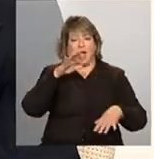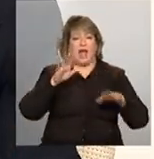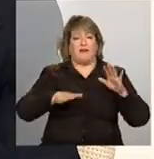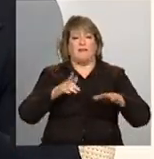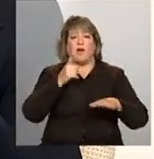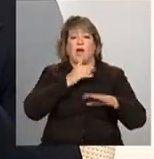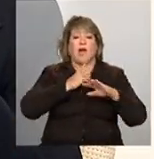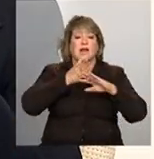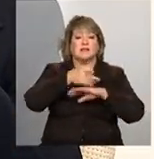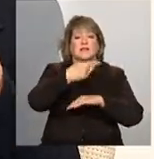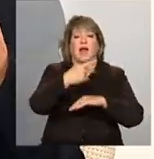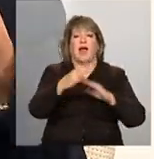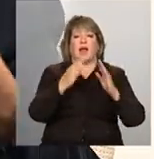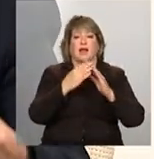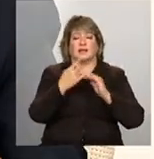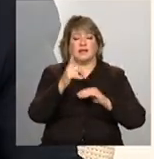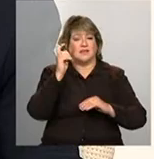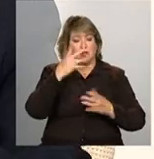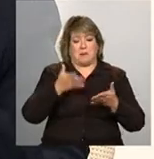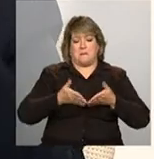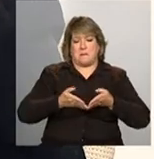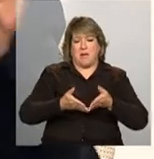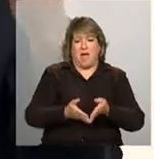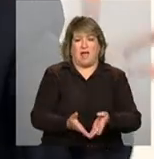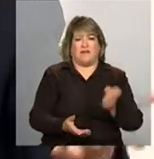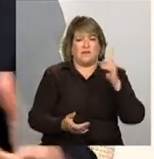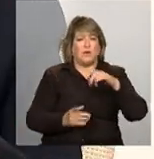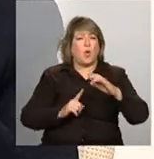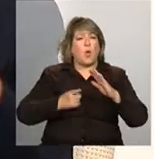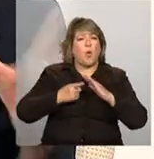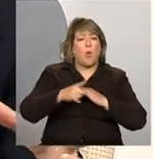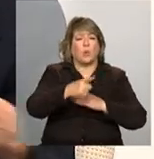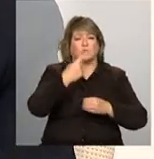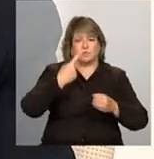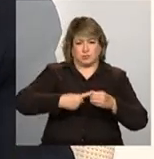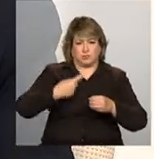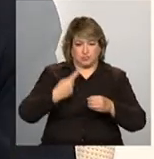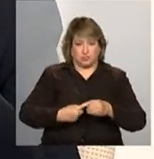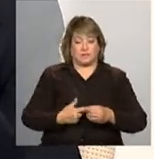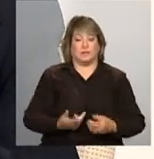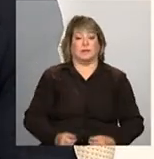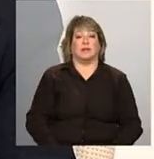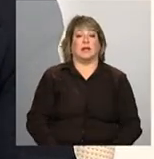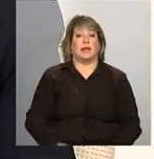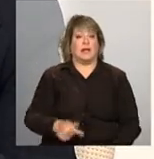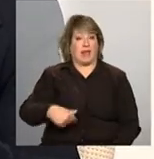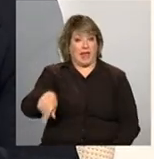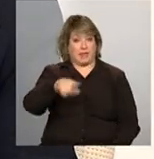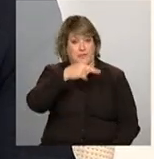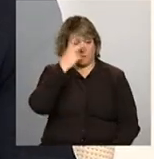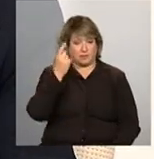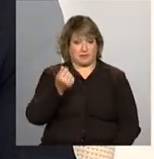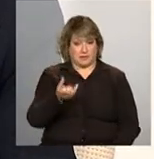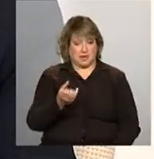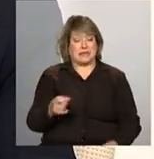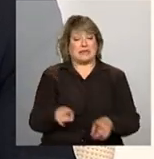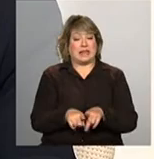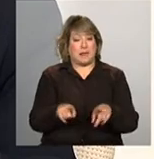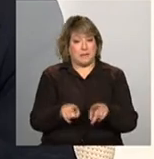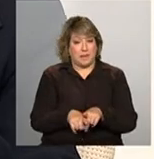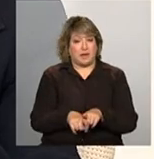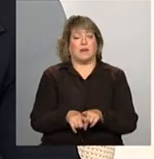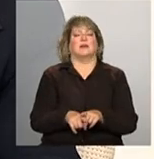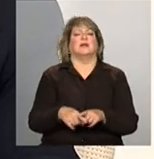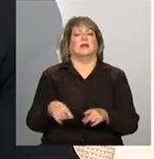acesso é através de barco, né, mora em uma região muito distante. Esses beneficiários também serão